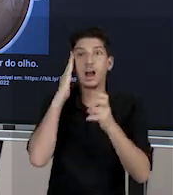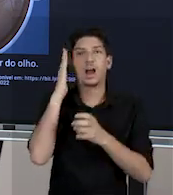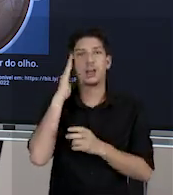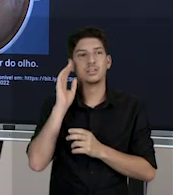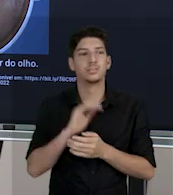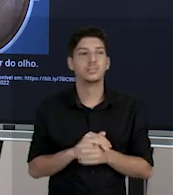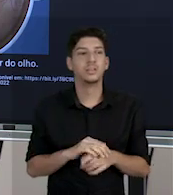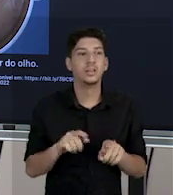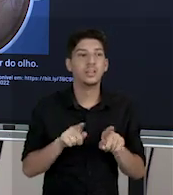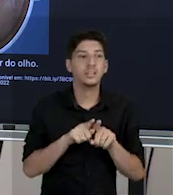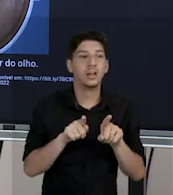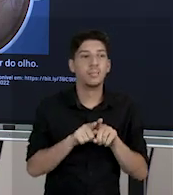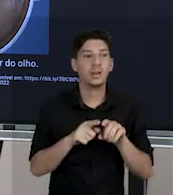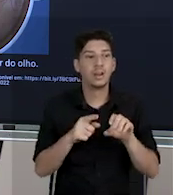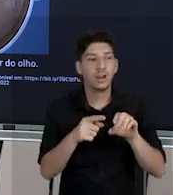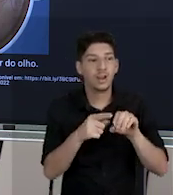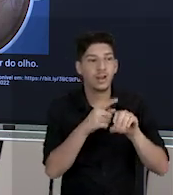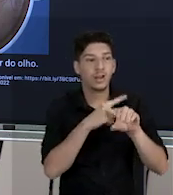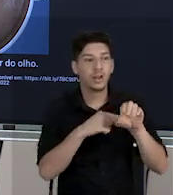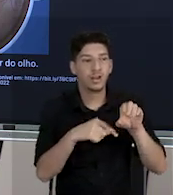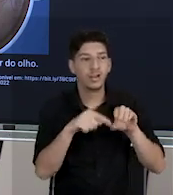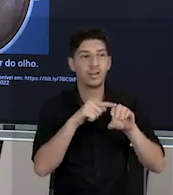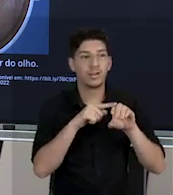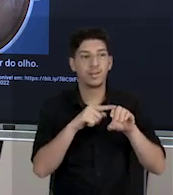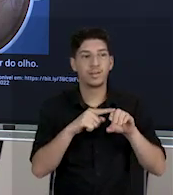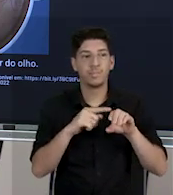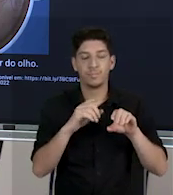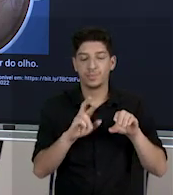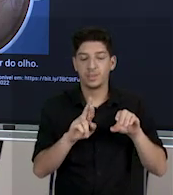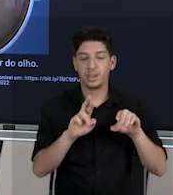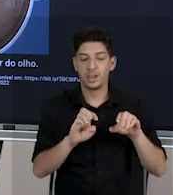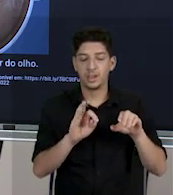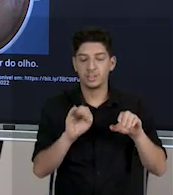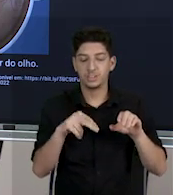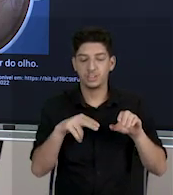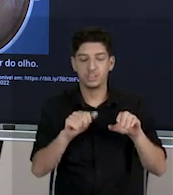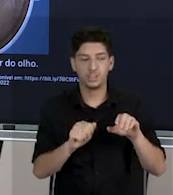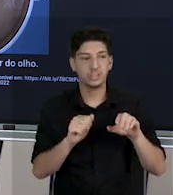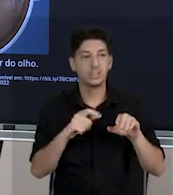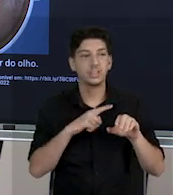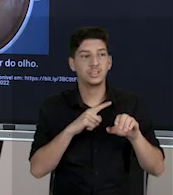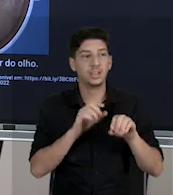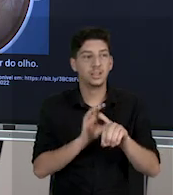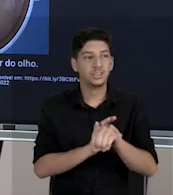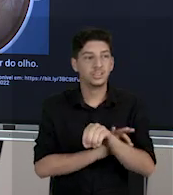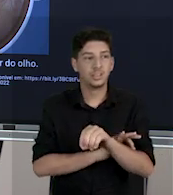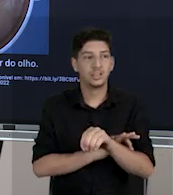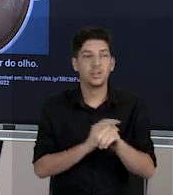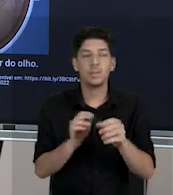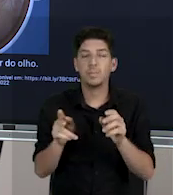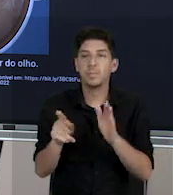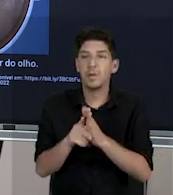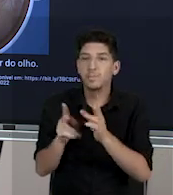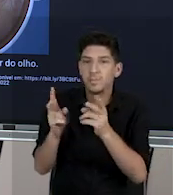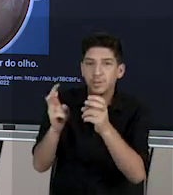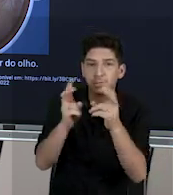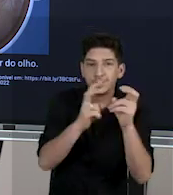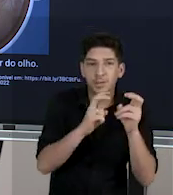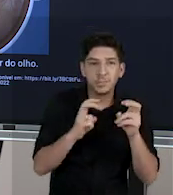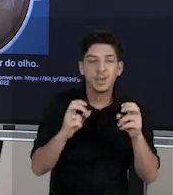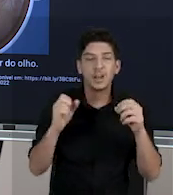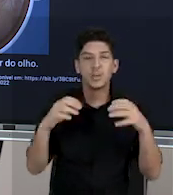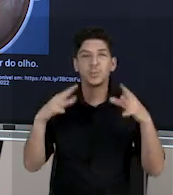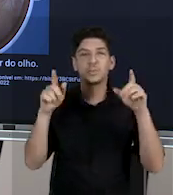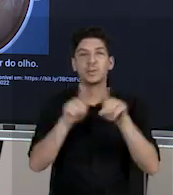é todo esse tecido que recobre aqui a parte posterior do globo ocular, onde estão as células fotossensíveis e as células que vão perceber a